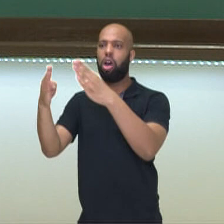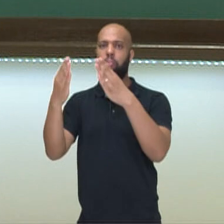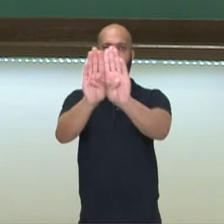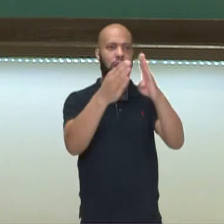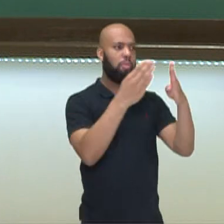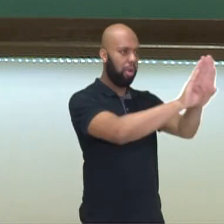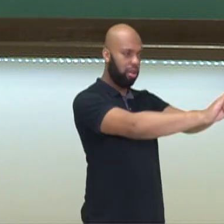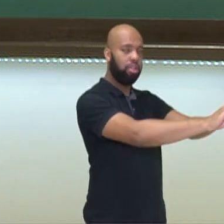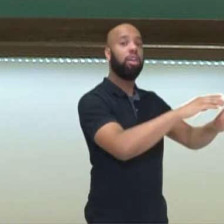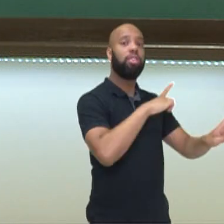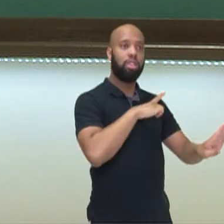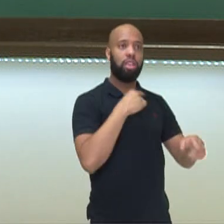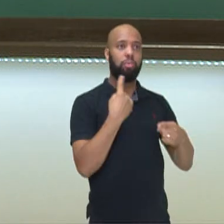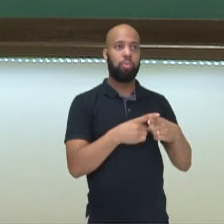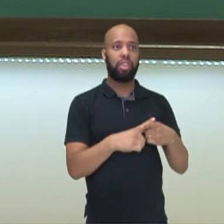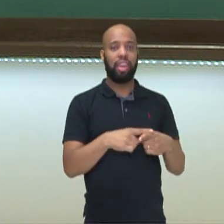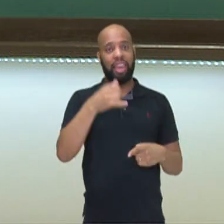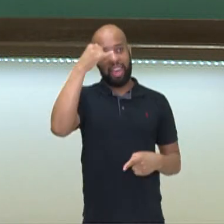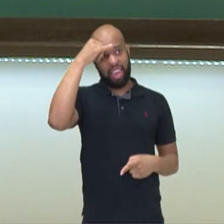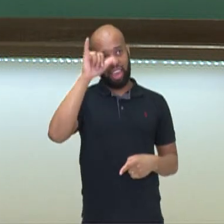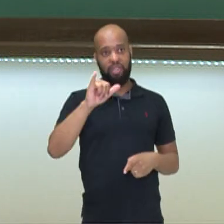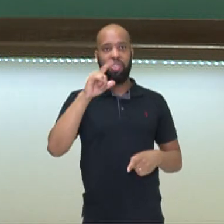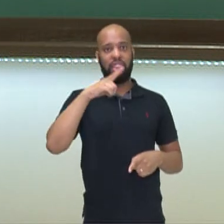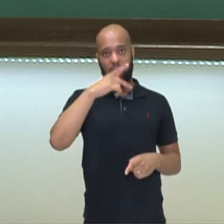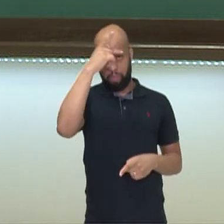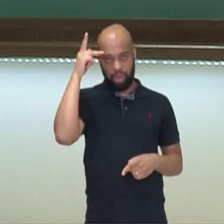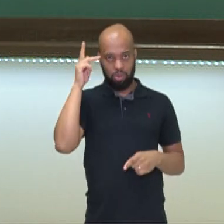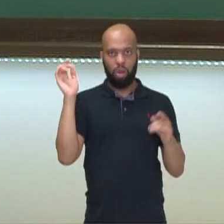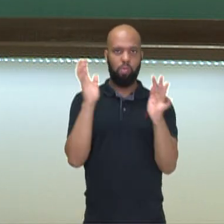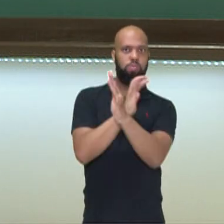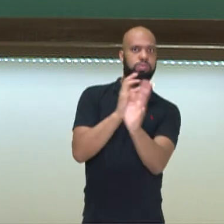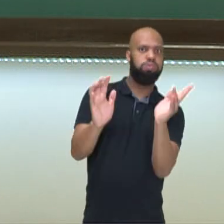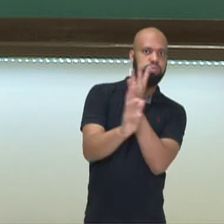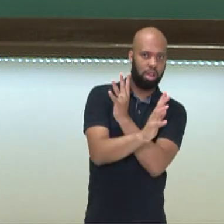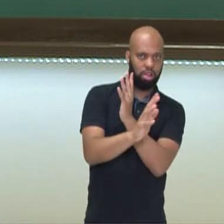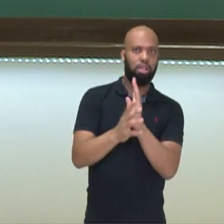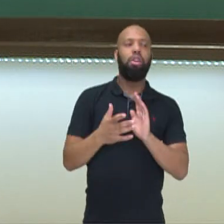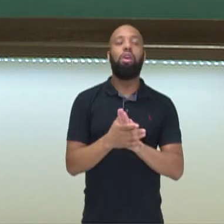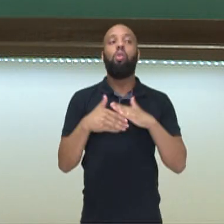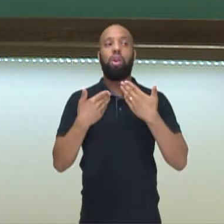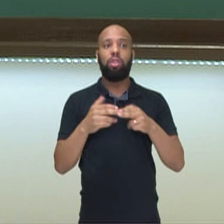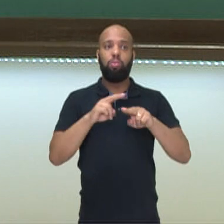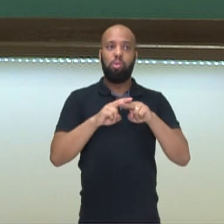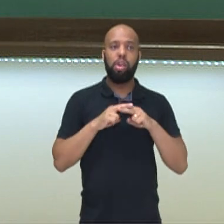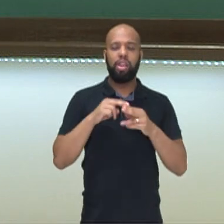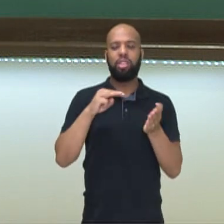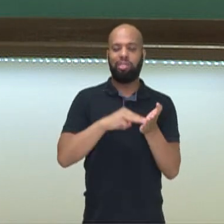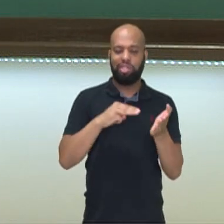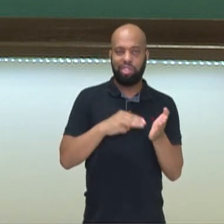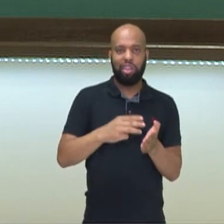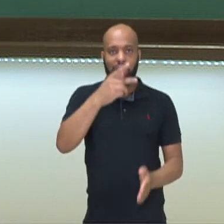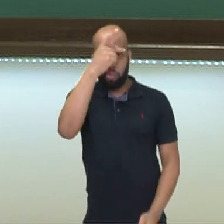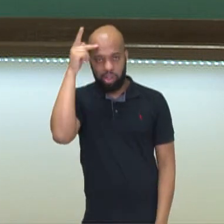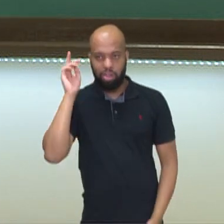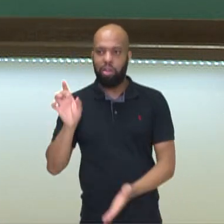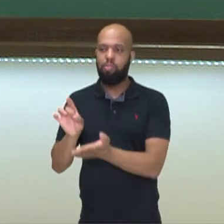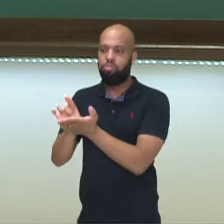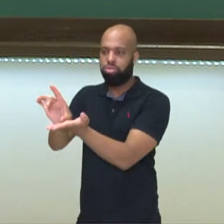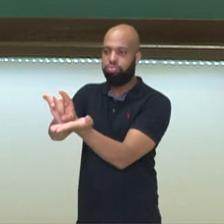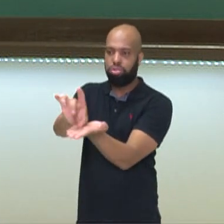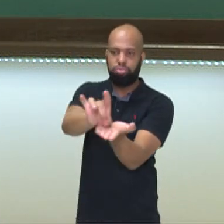portas para conter aí o deslocamento populacional. E com isso, pessoas foram